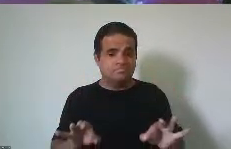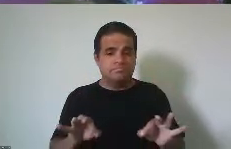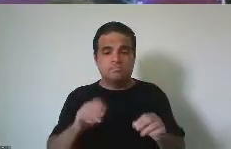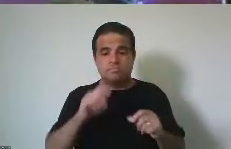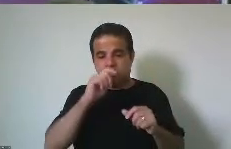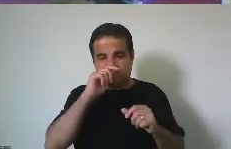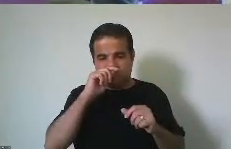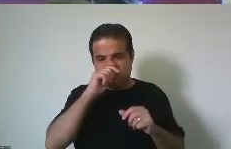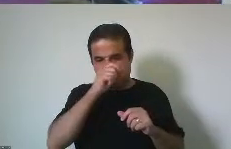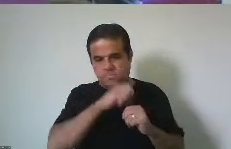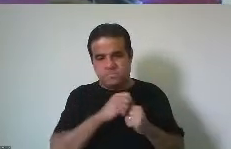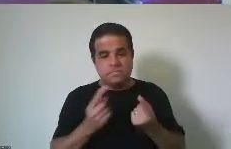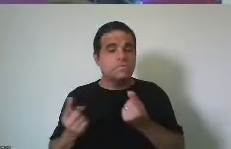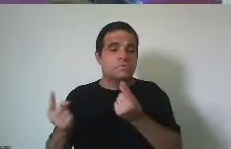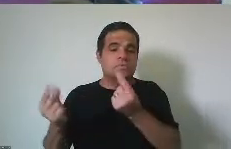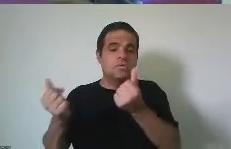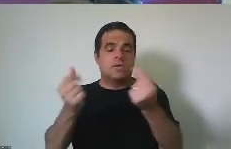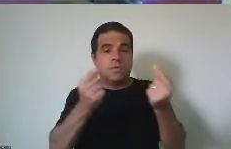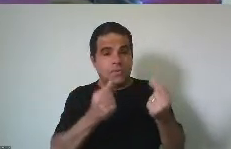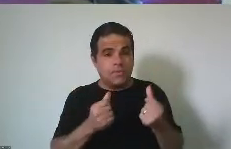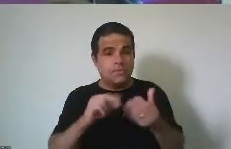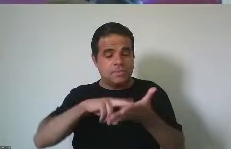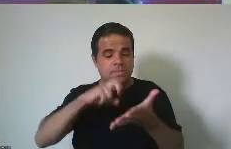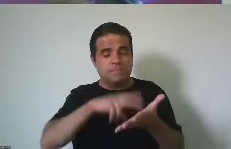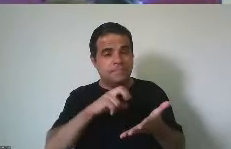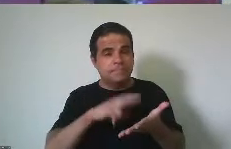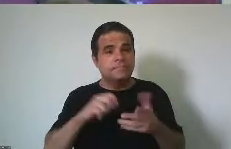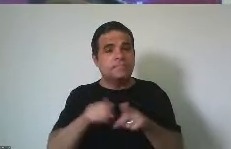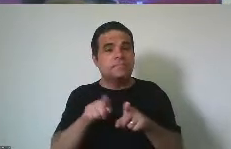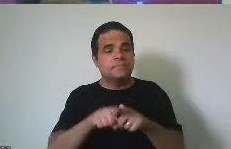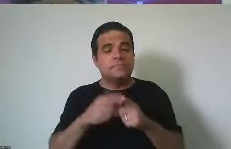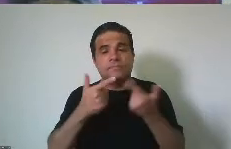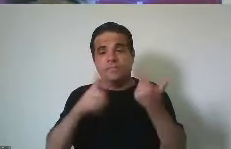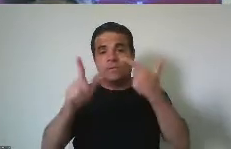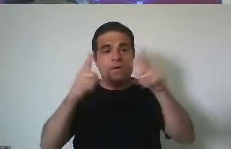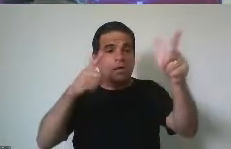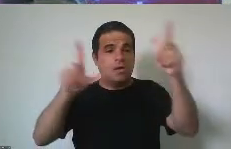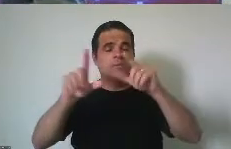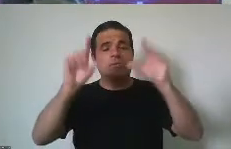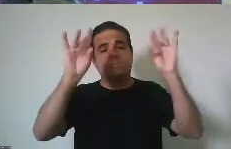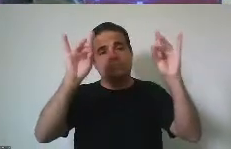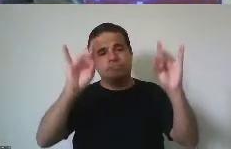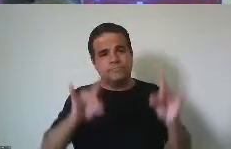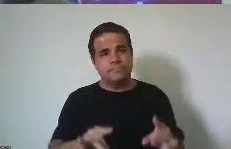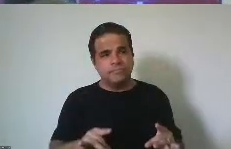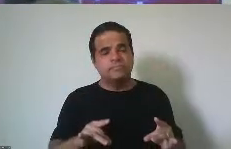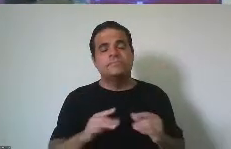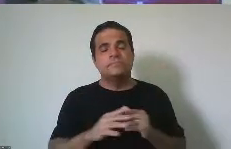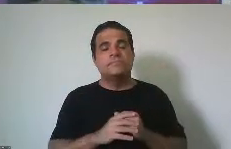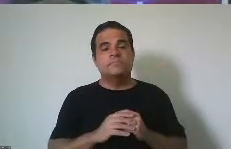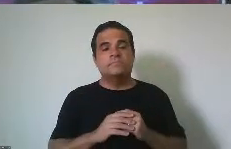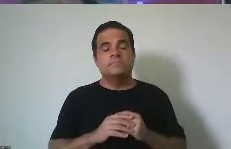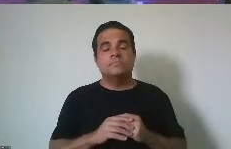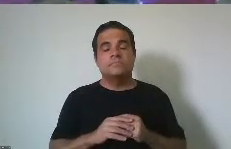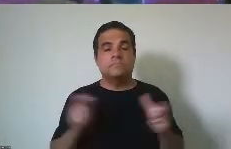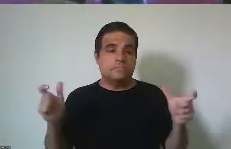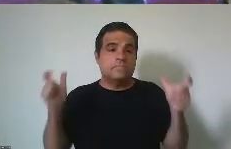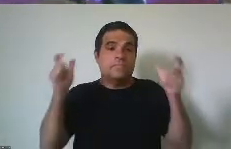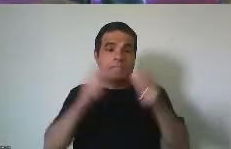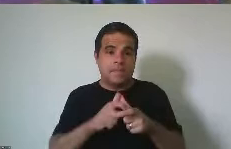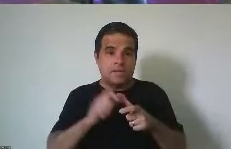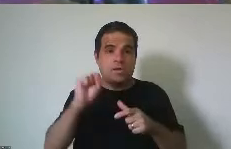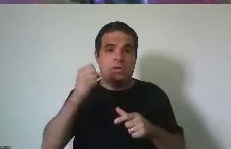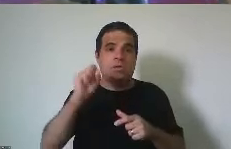da remuneração durante o capital e outros que aí vamos entrar em algum detalhe de custo são menores menores 2% da